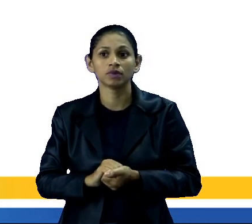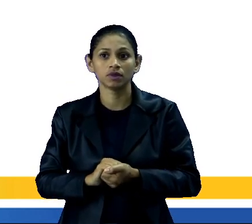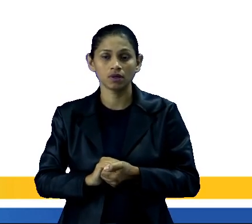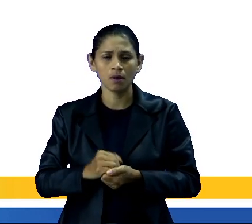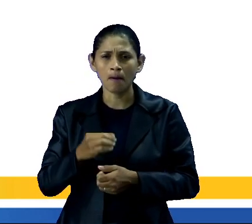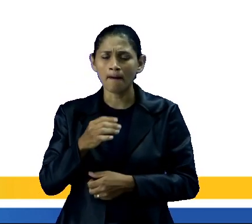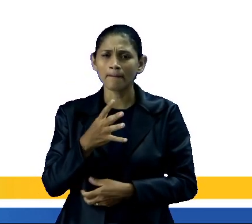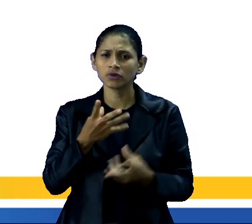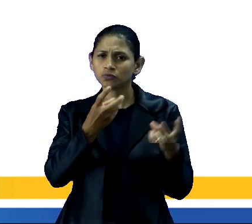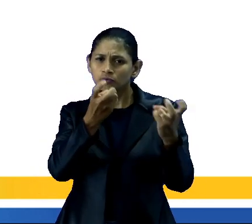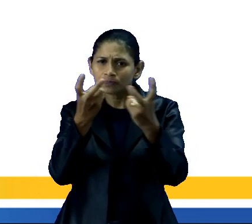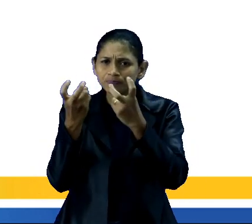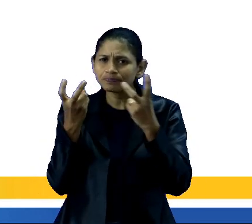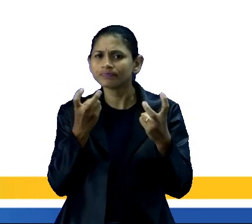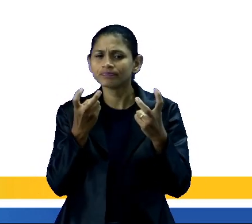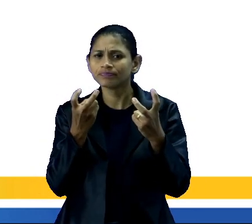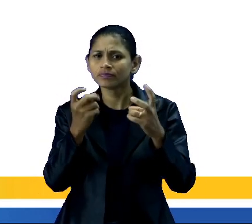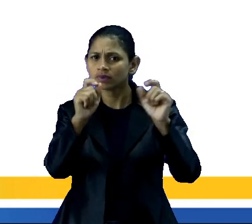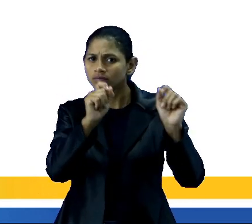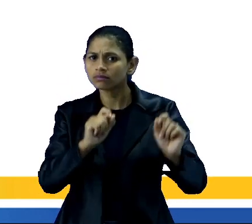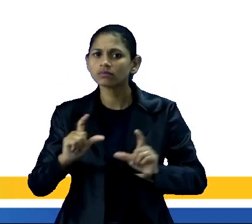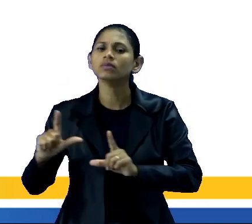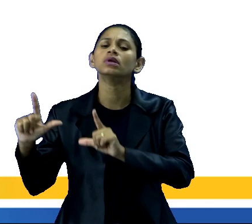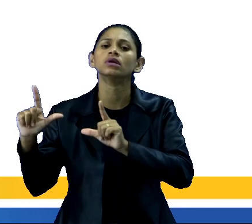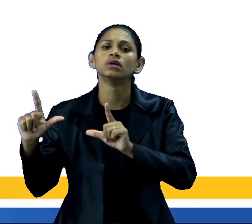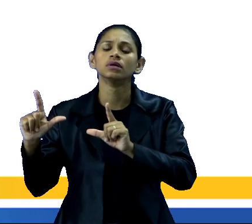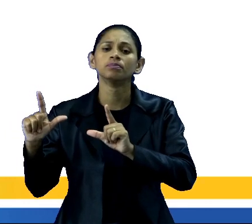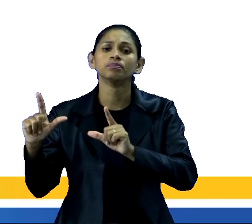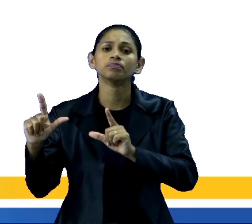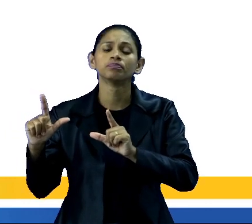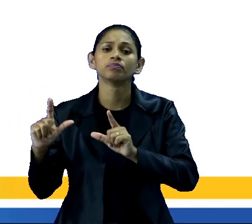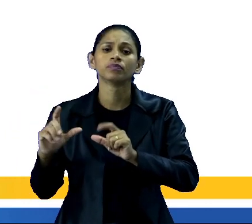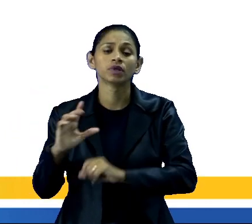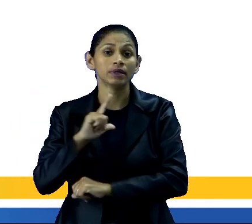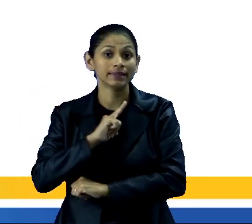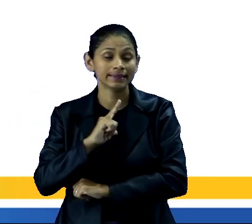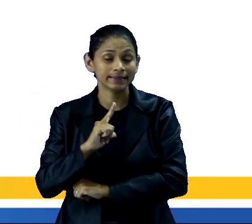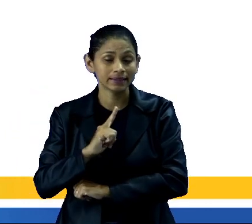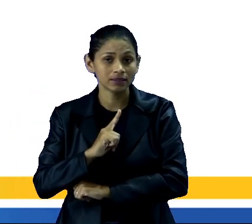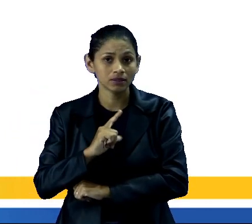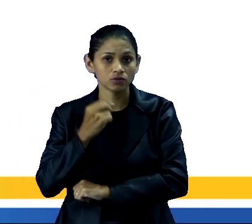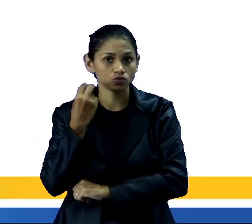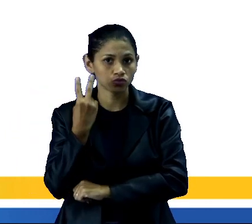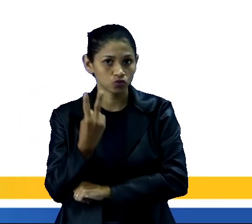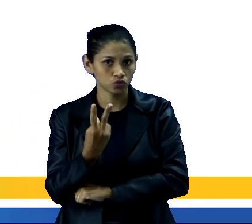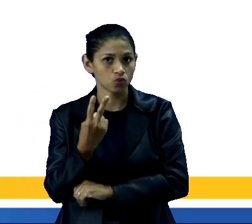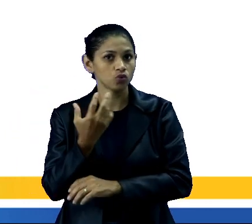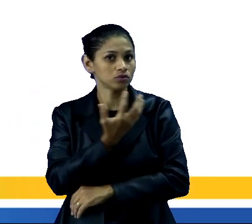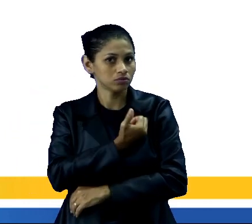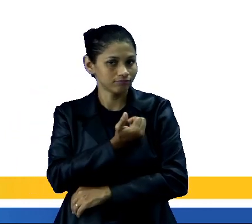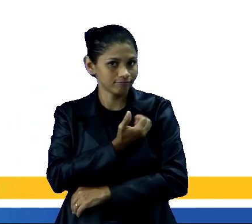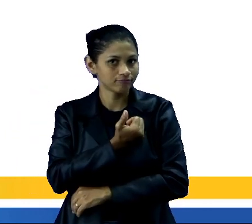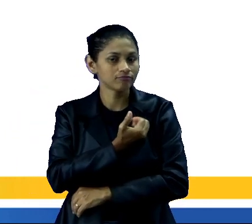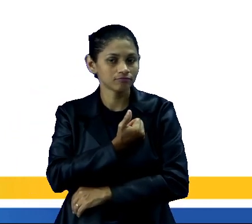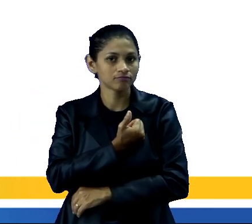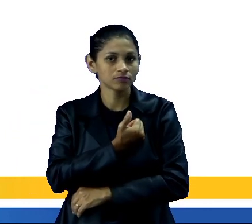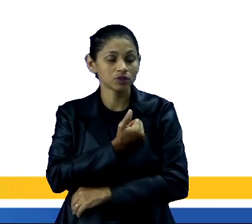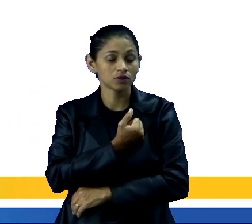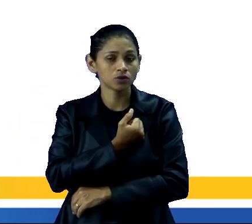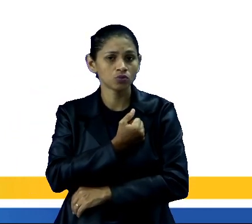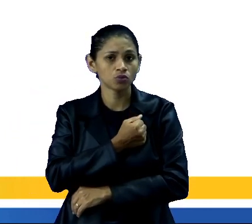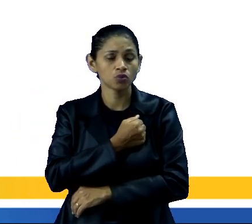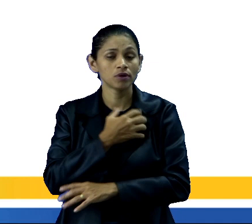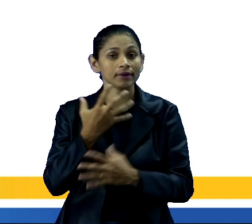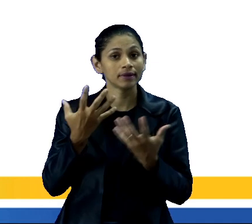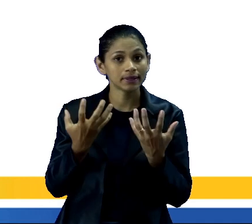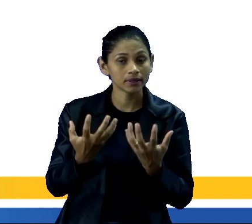podem perceber aí na tela de vocês que eu tenho dois números decimais e eu quero somá-los. Quais